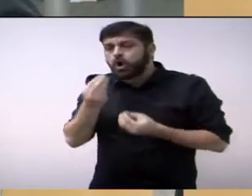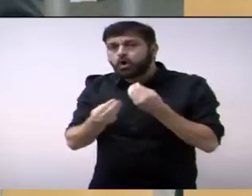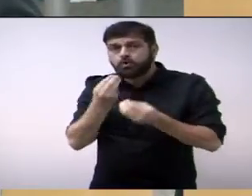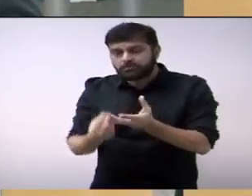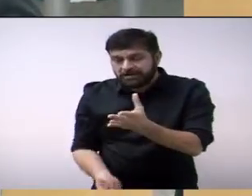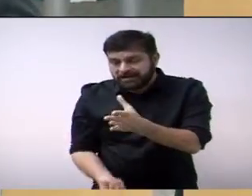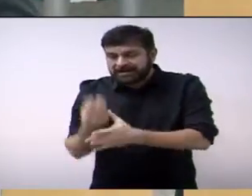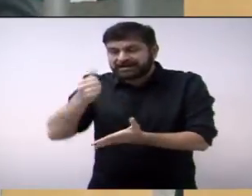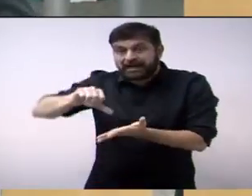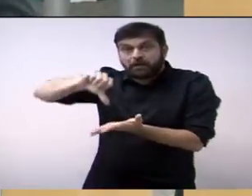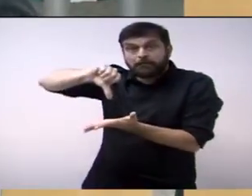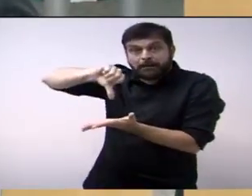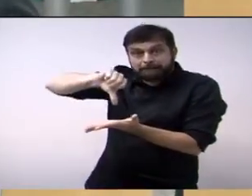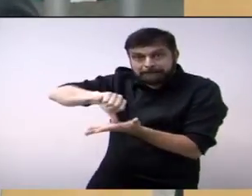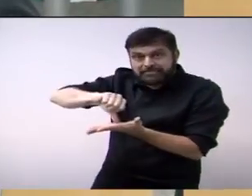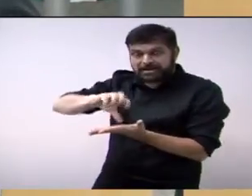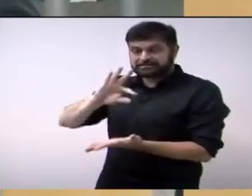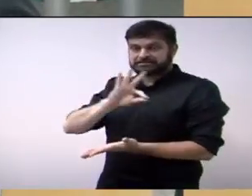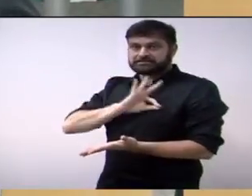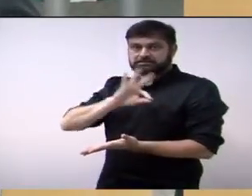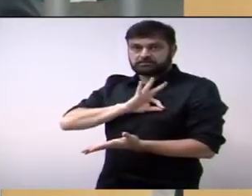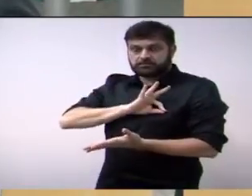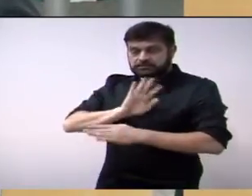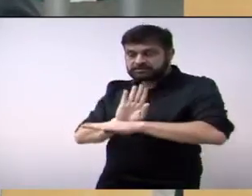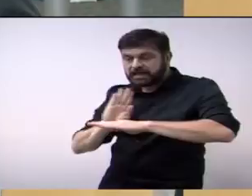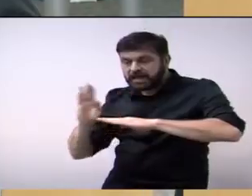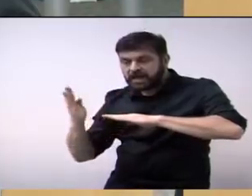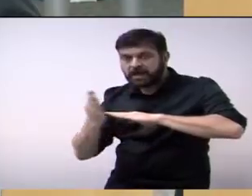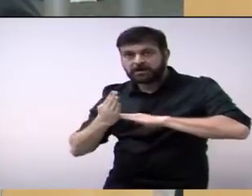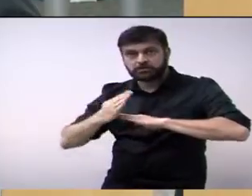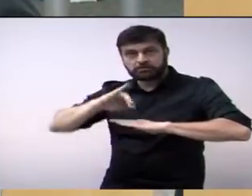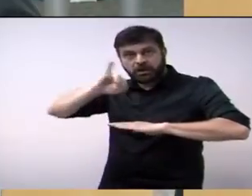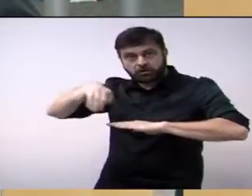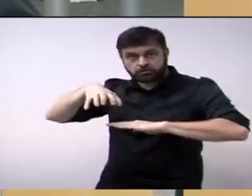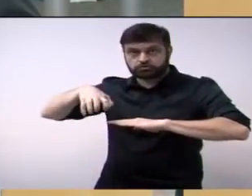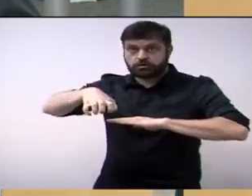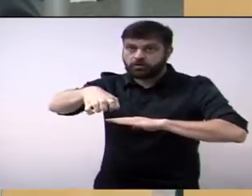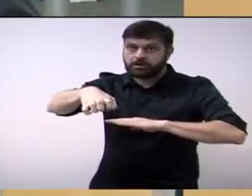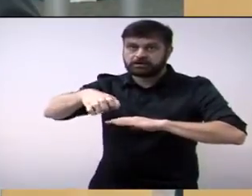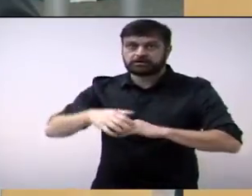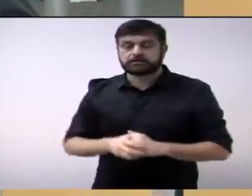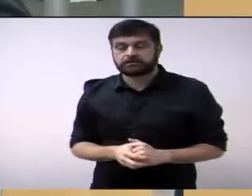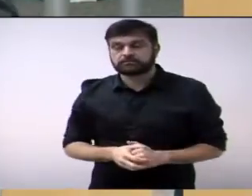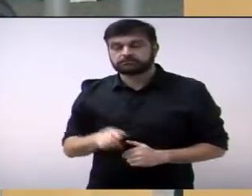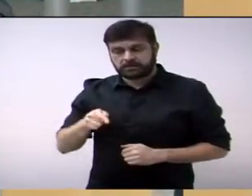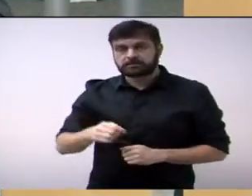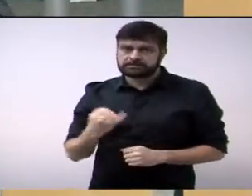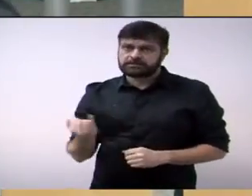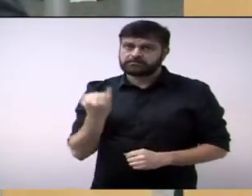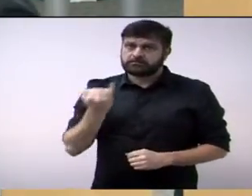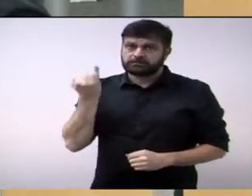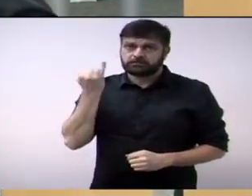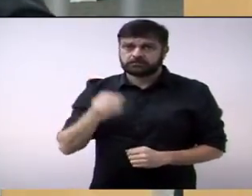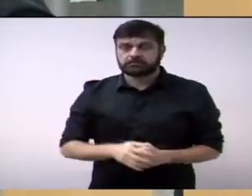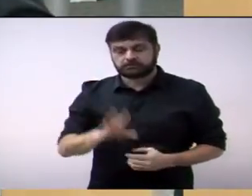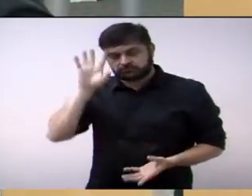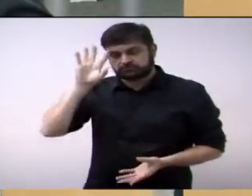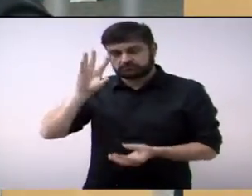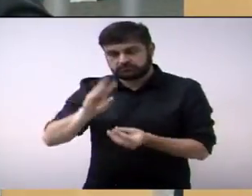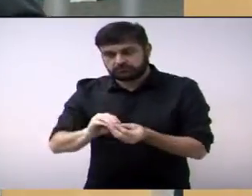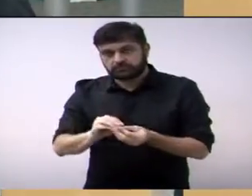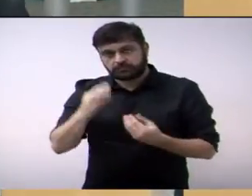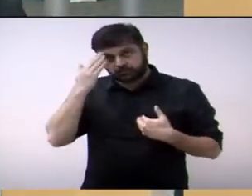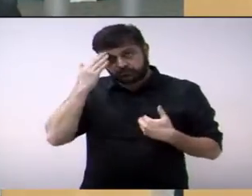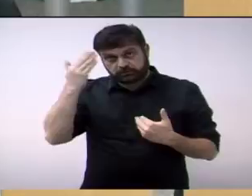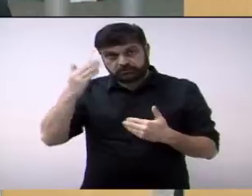novamente essa base para a nossa região ali da ponte para cima, que seria um ponto importante. No momento seria só, senhor presidente. Muito